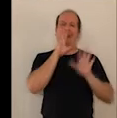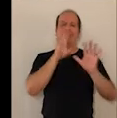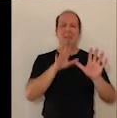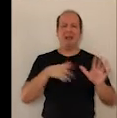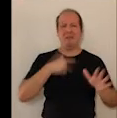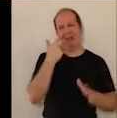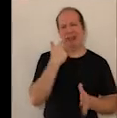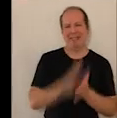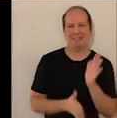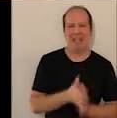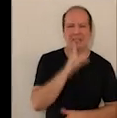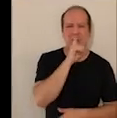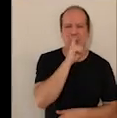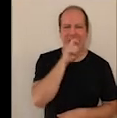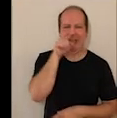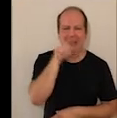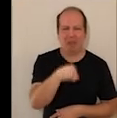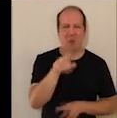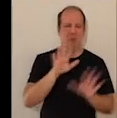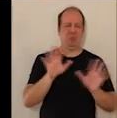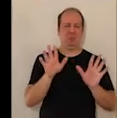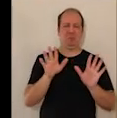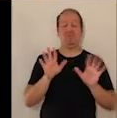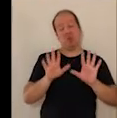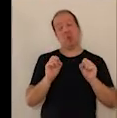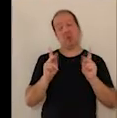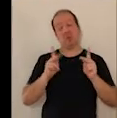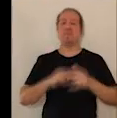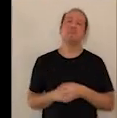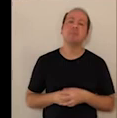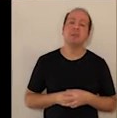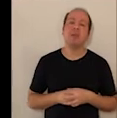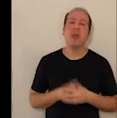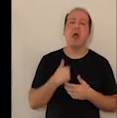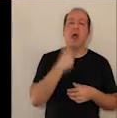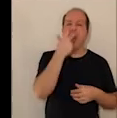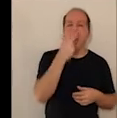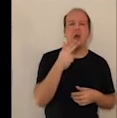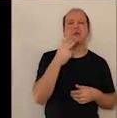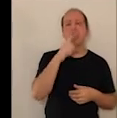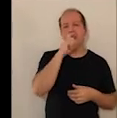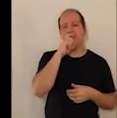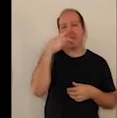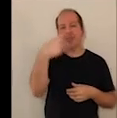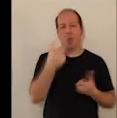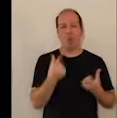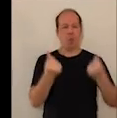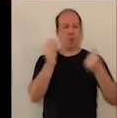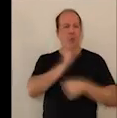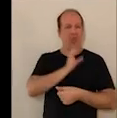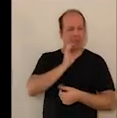jurar nada a tipos como você. Bem, você acha que o seu pai é rico, o que é